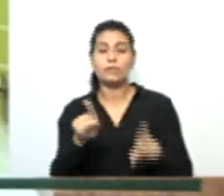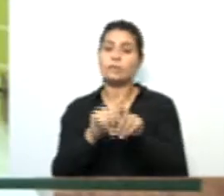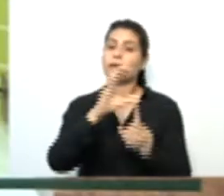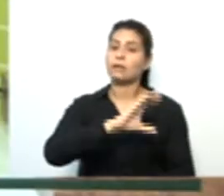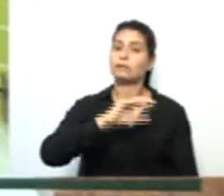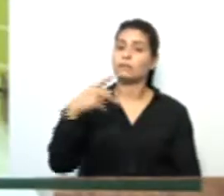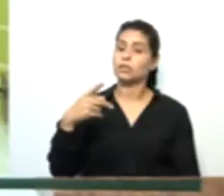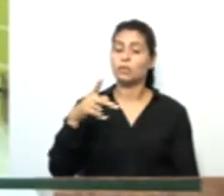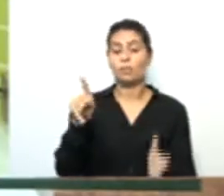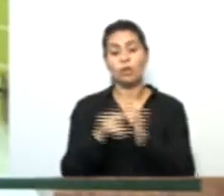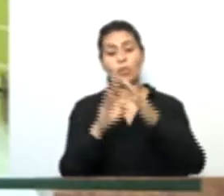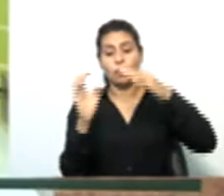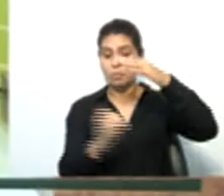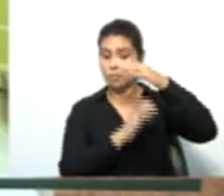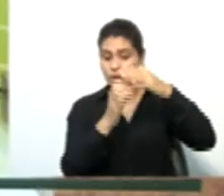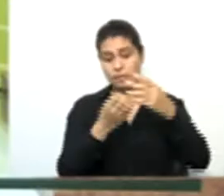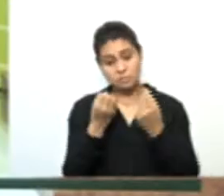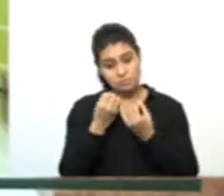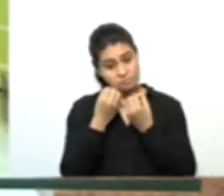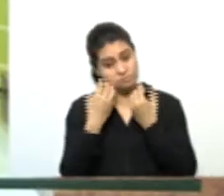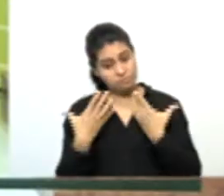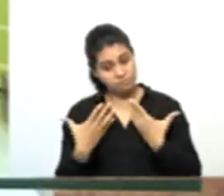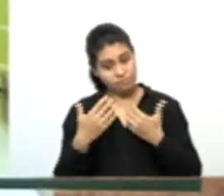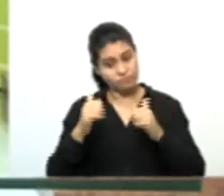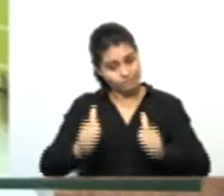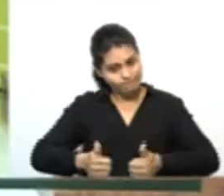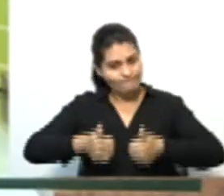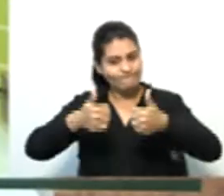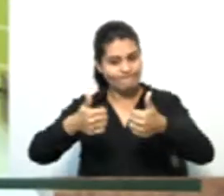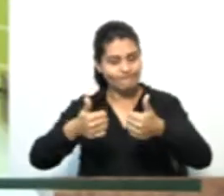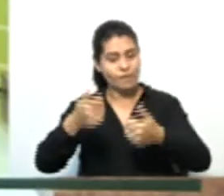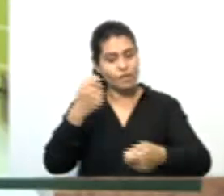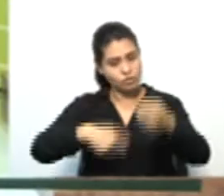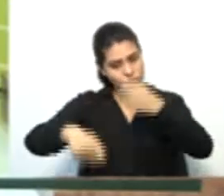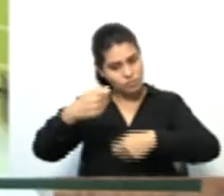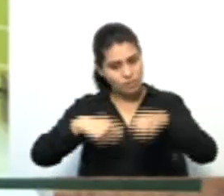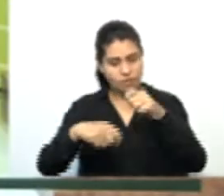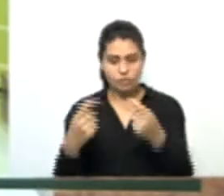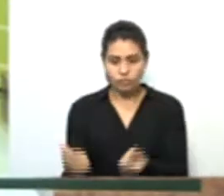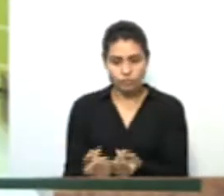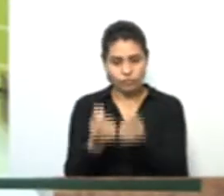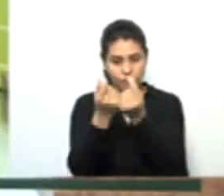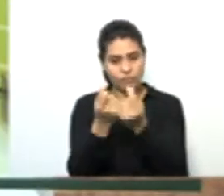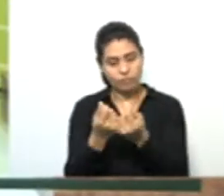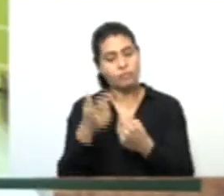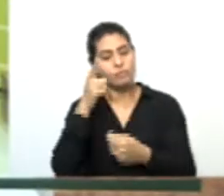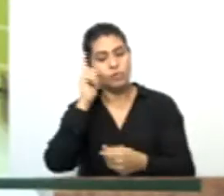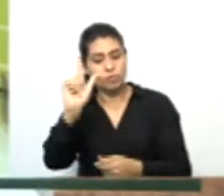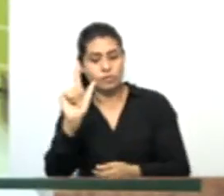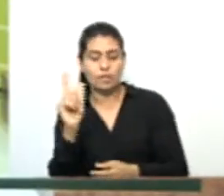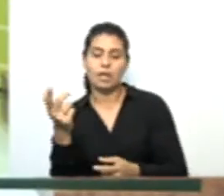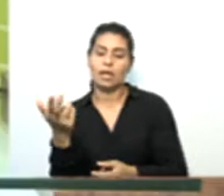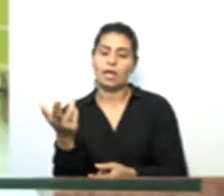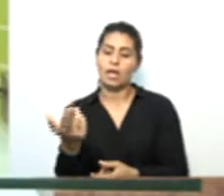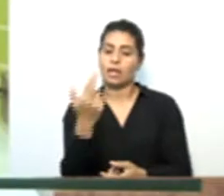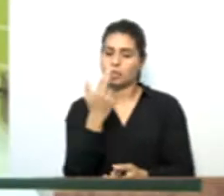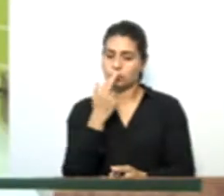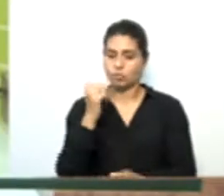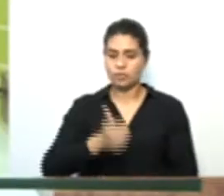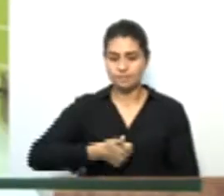como empresa anda muito bem. Administrativamente e financeiramente ela consegue resultados